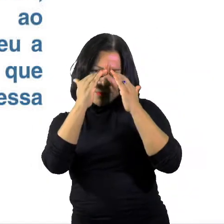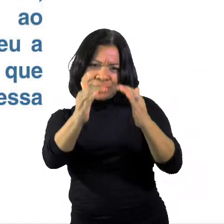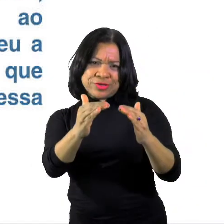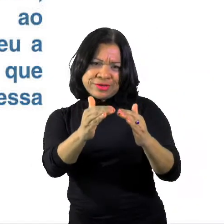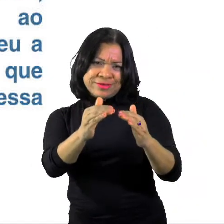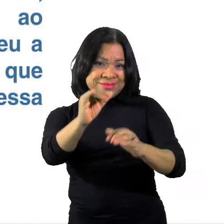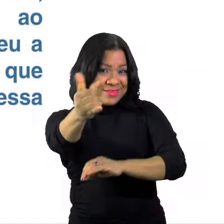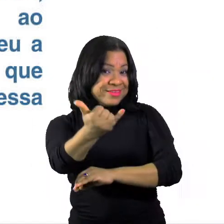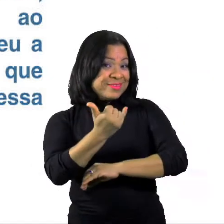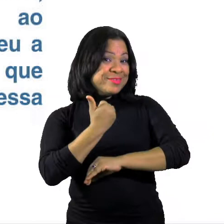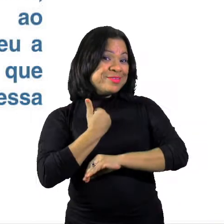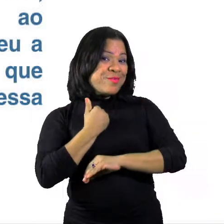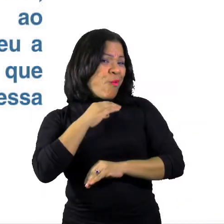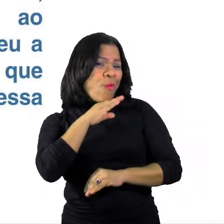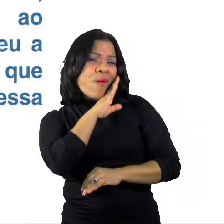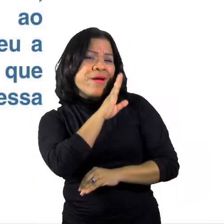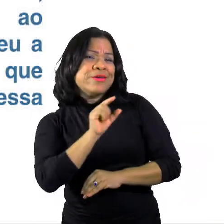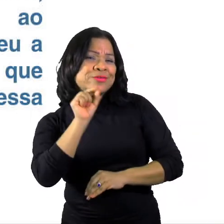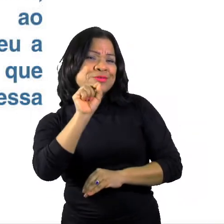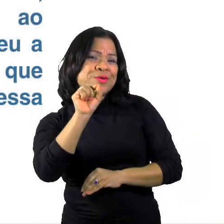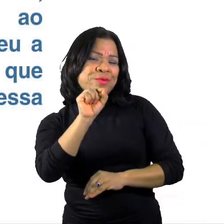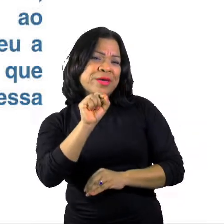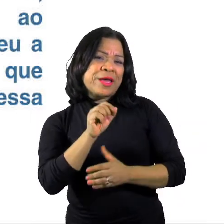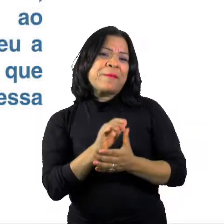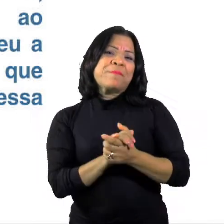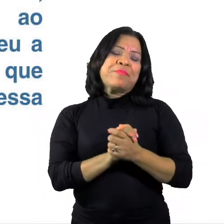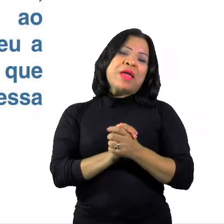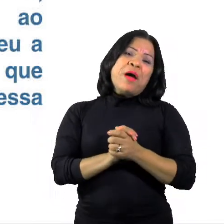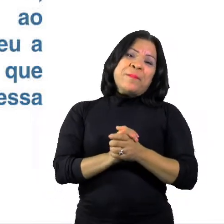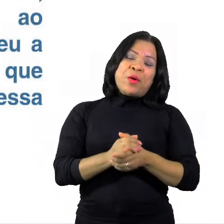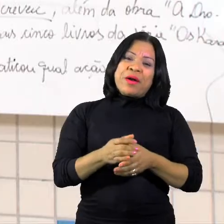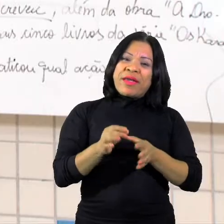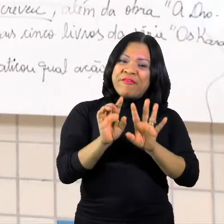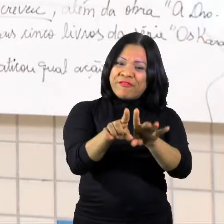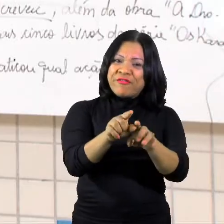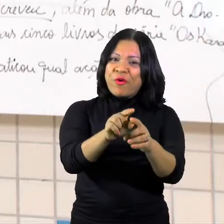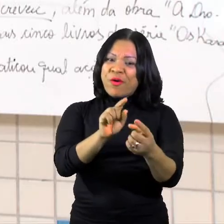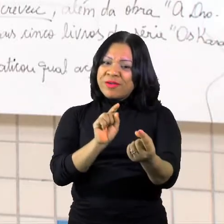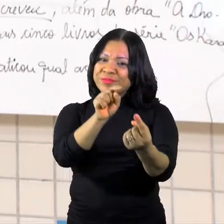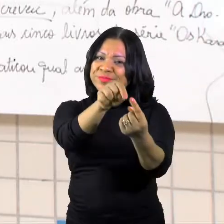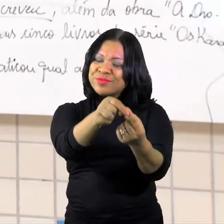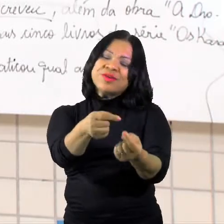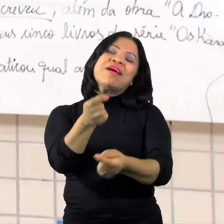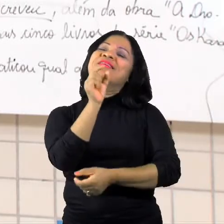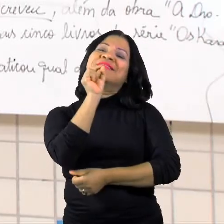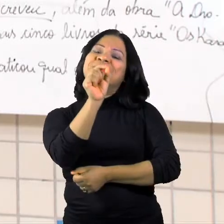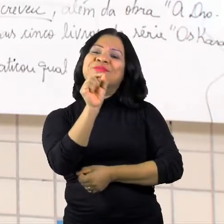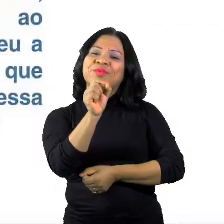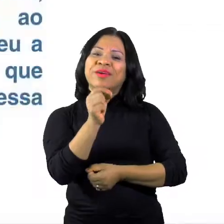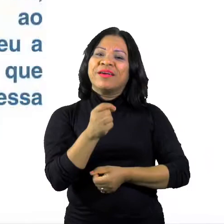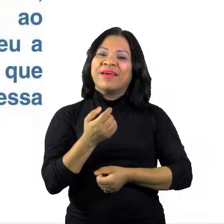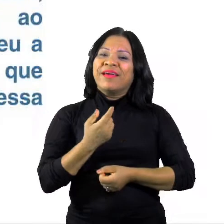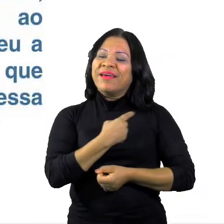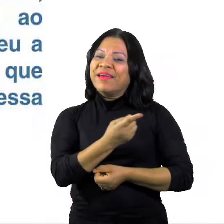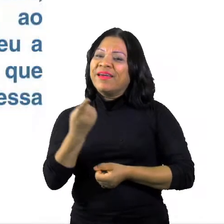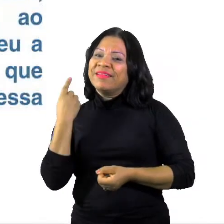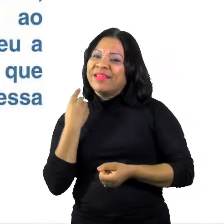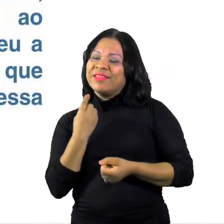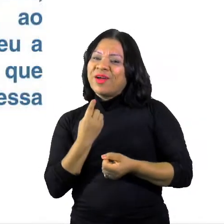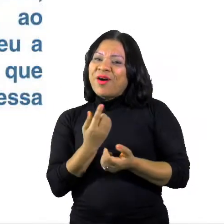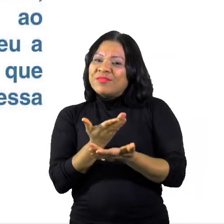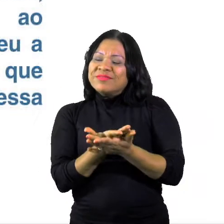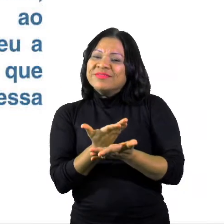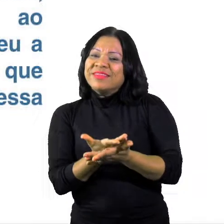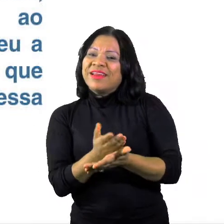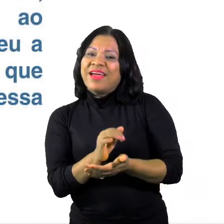foi indicação nas nossas teleaulas, que vocês lessem o livro. Qual foi a sua experiência com essa história,